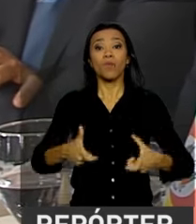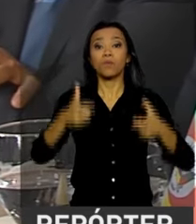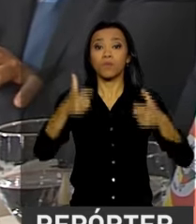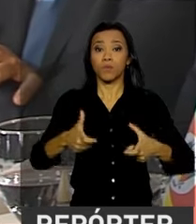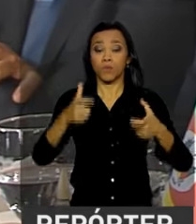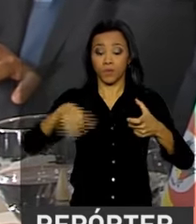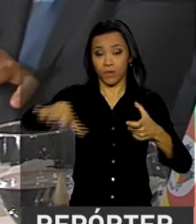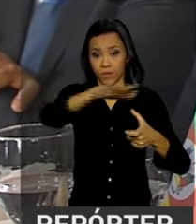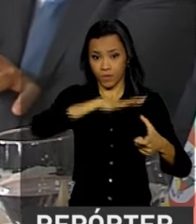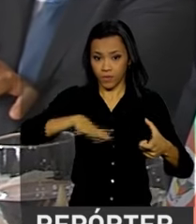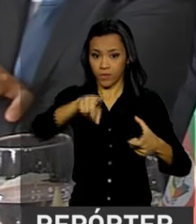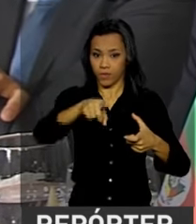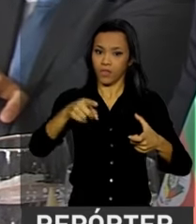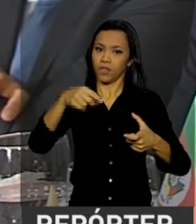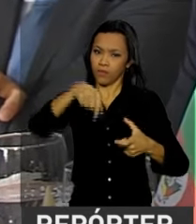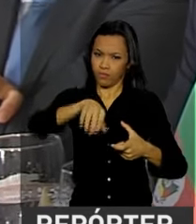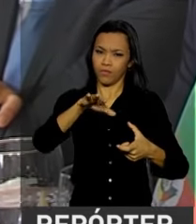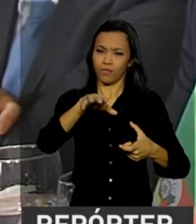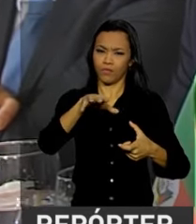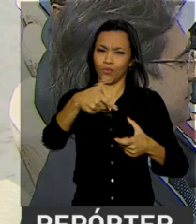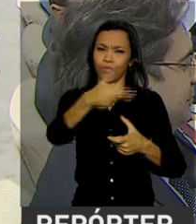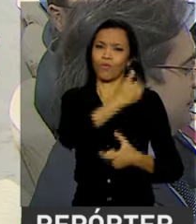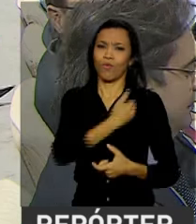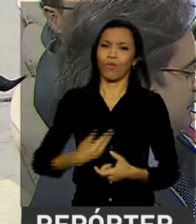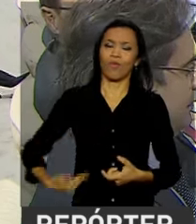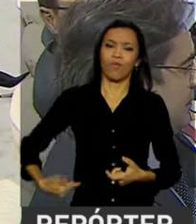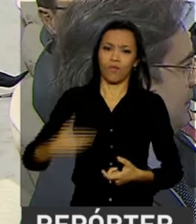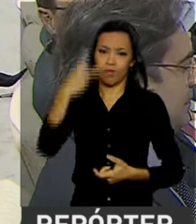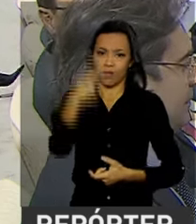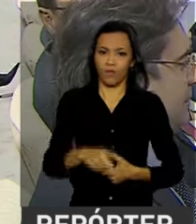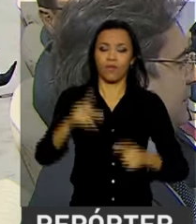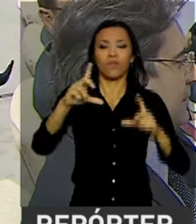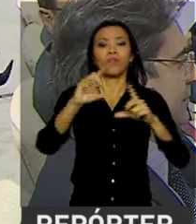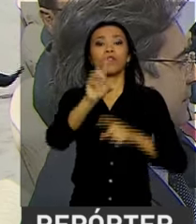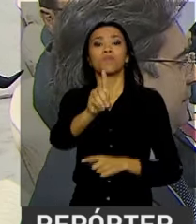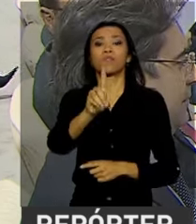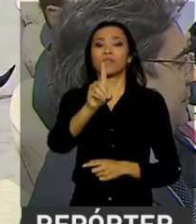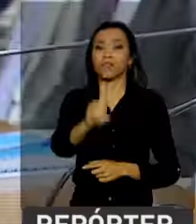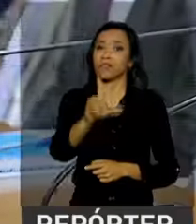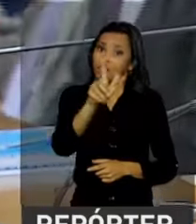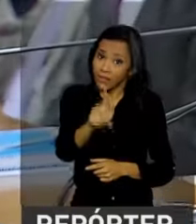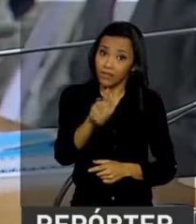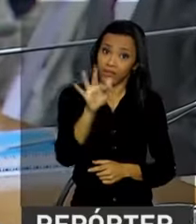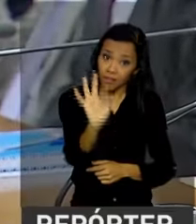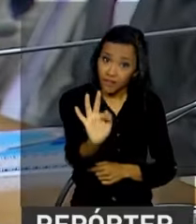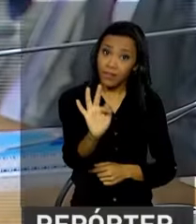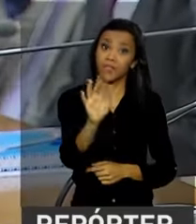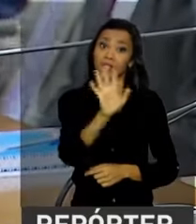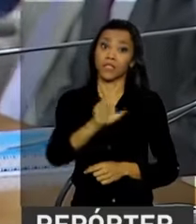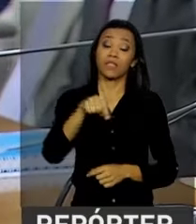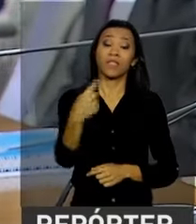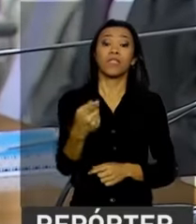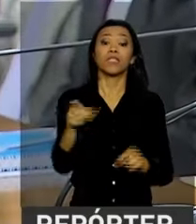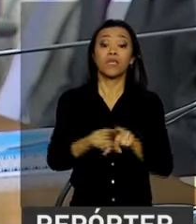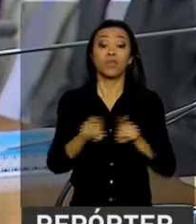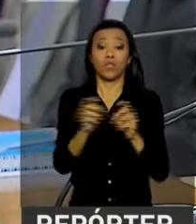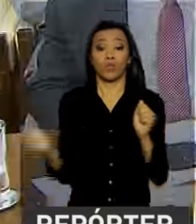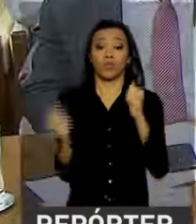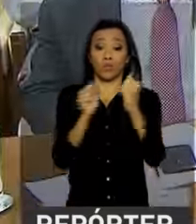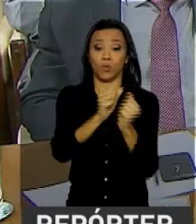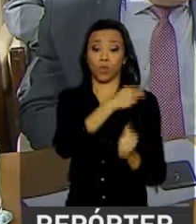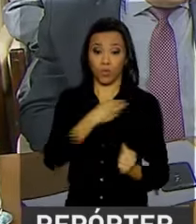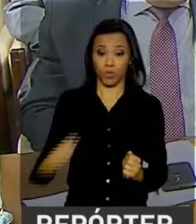do governador do Distrito Federal, Rodrigo Hollenberg, e teve continuidade com uma reunião com o ministro da Fazenda, Henrique